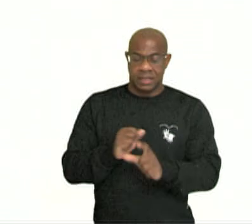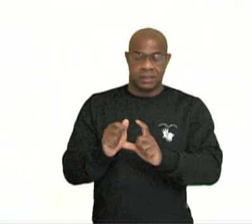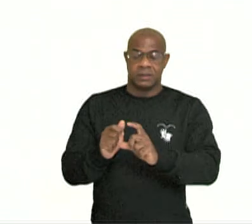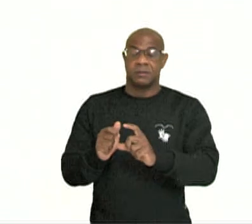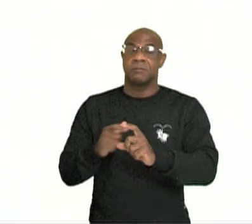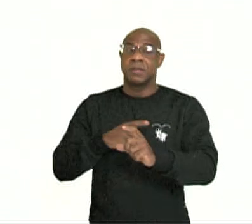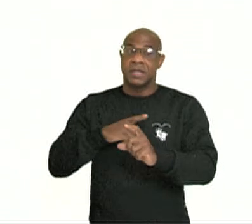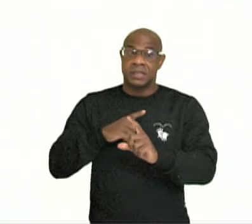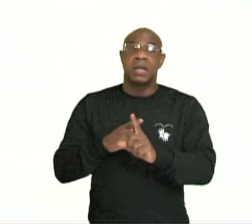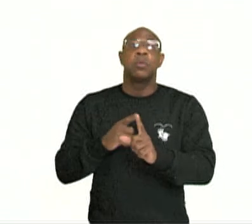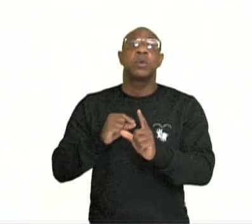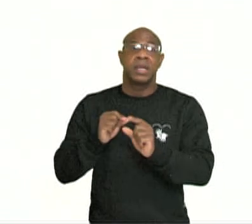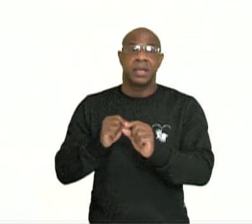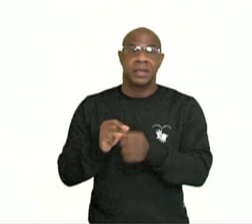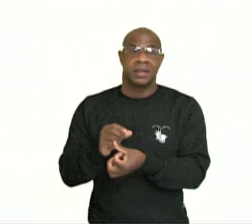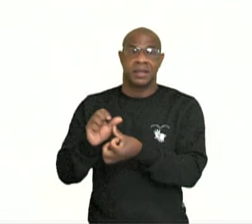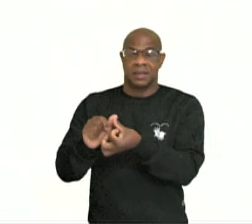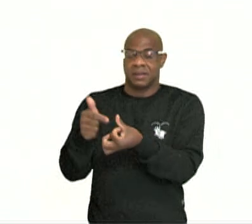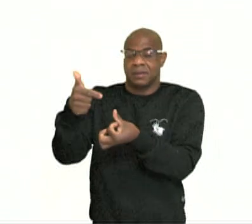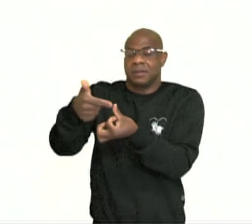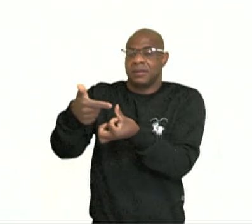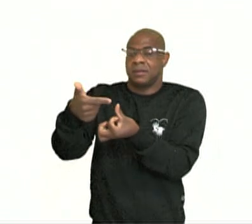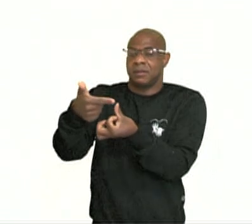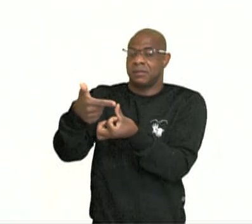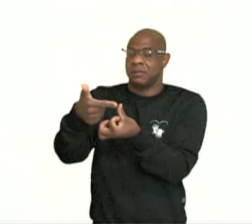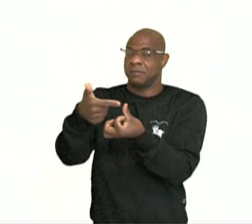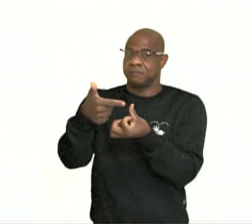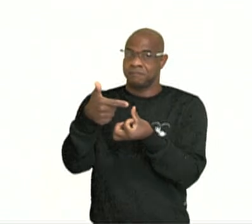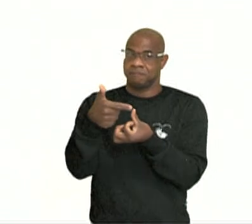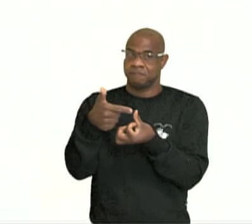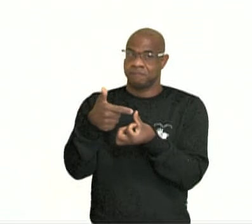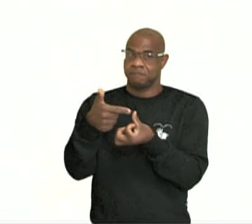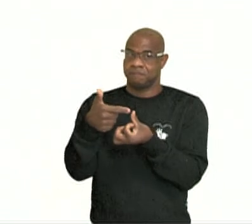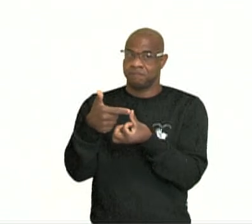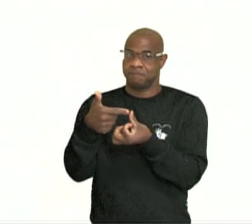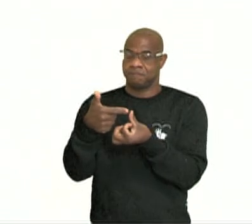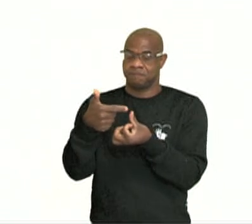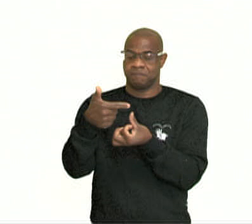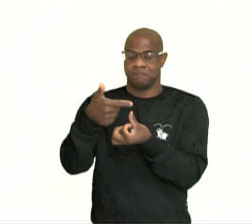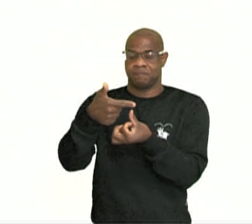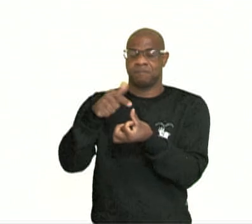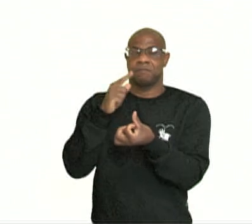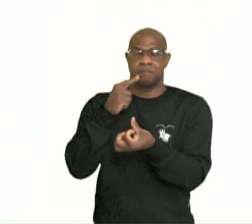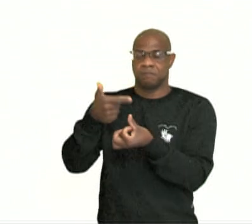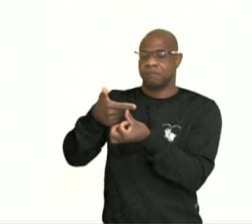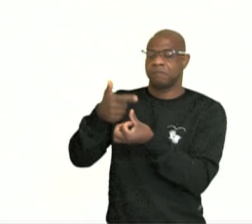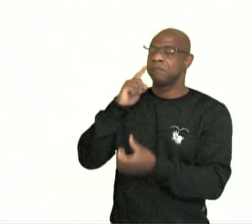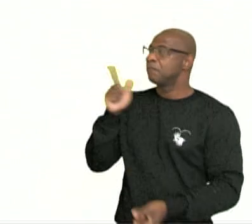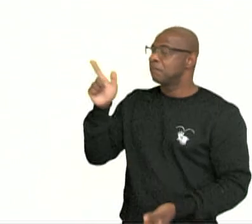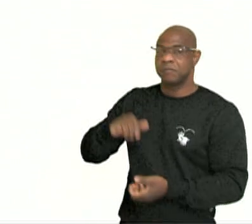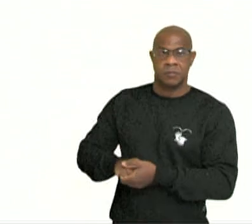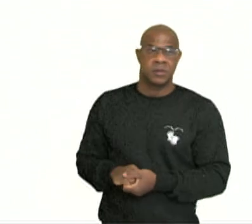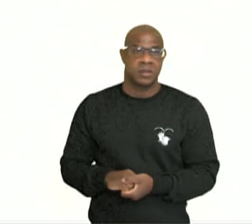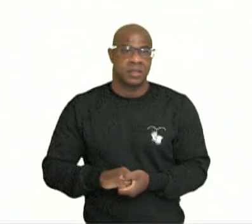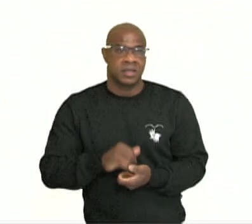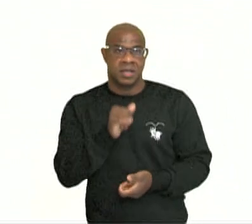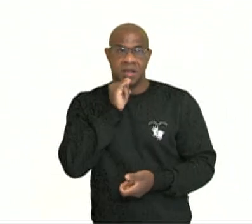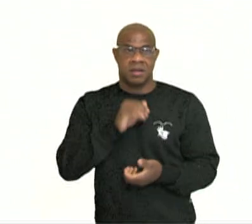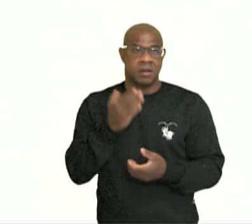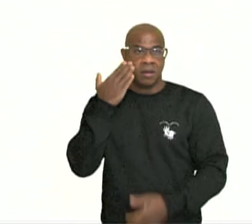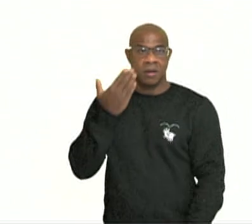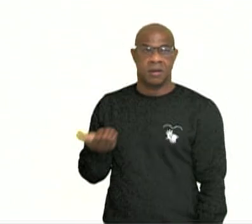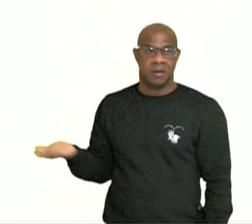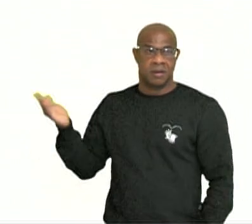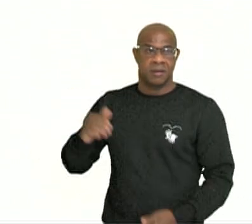um número e uma potência de duas letras. Distribuindo aqui o expoente 2,